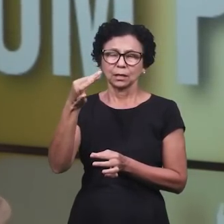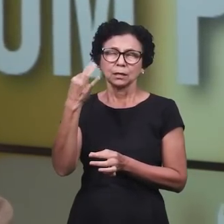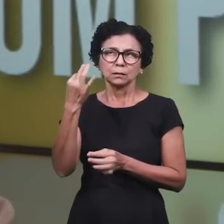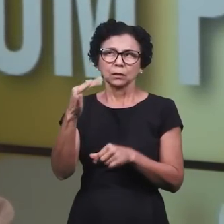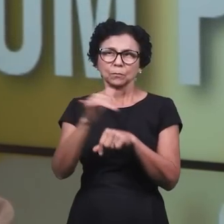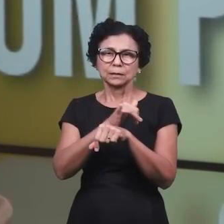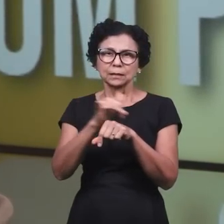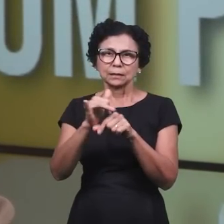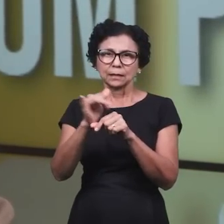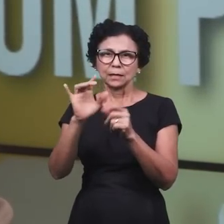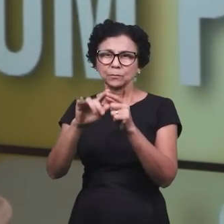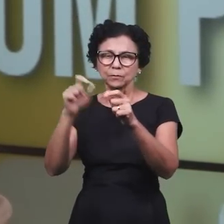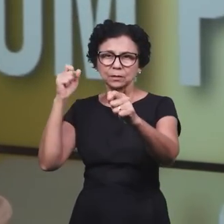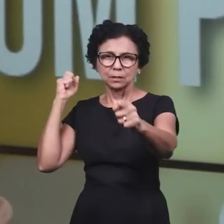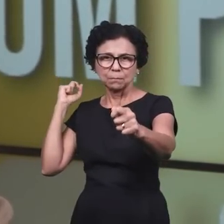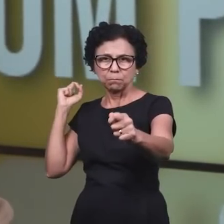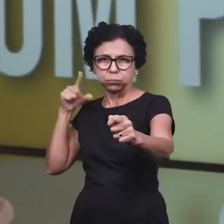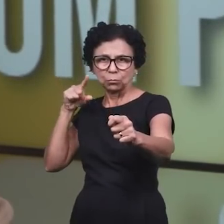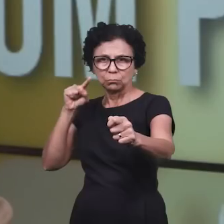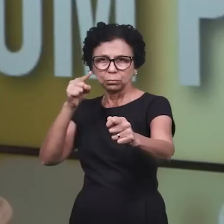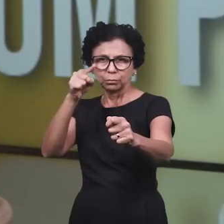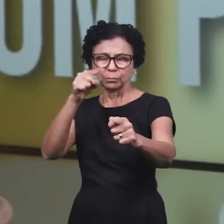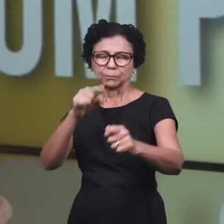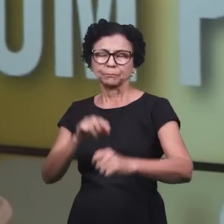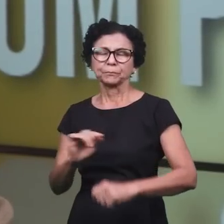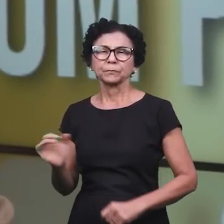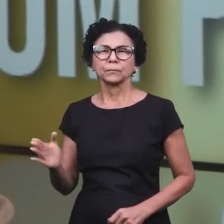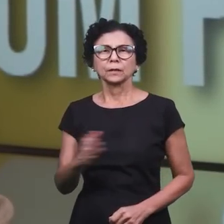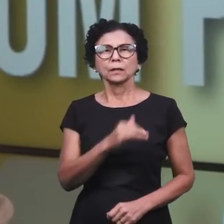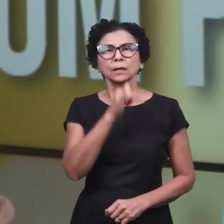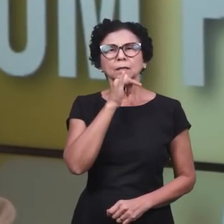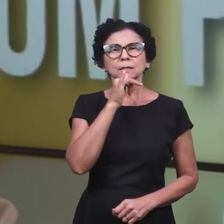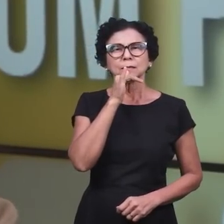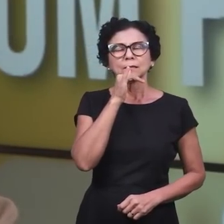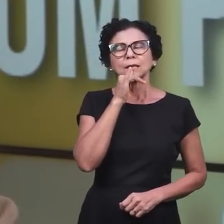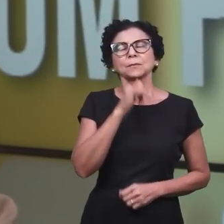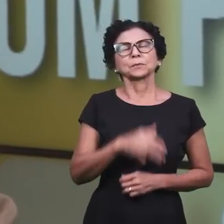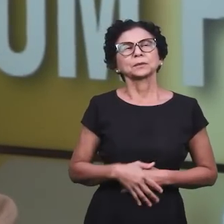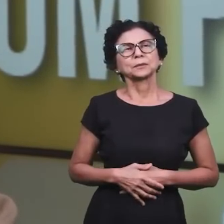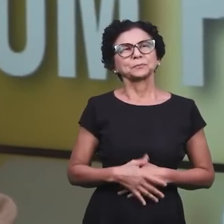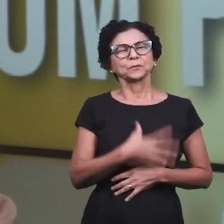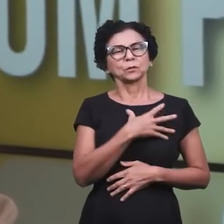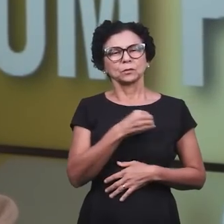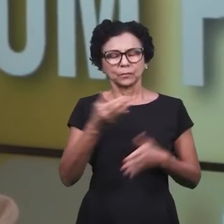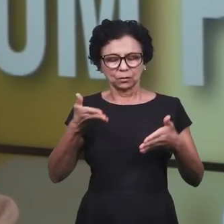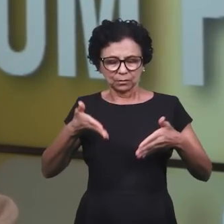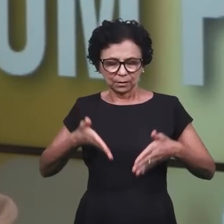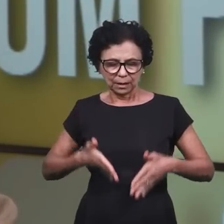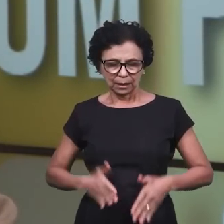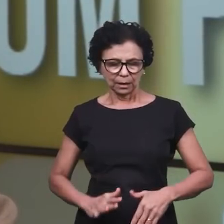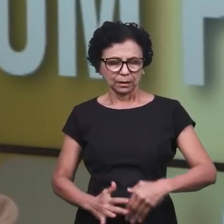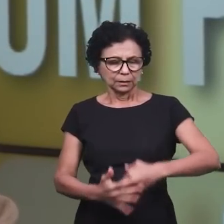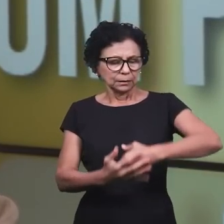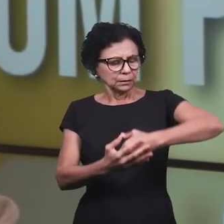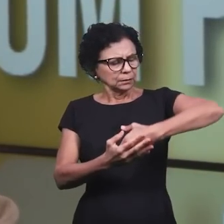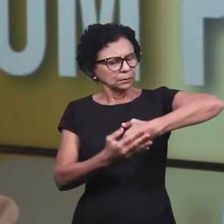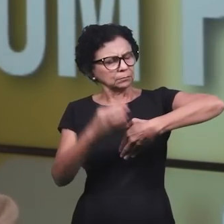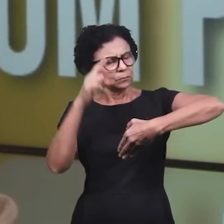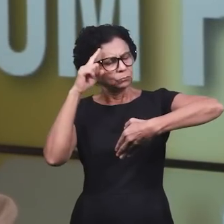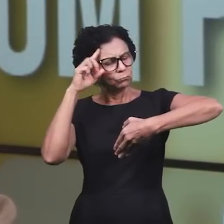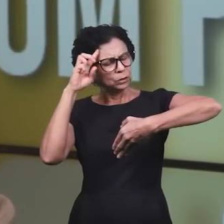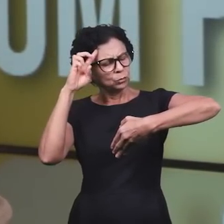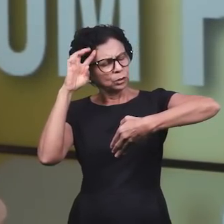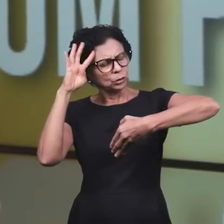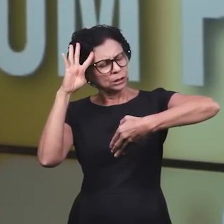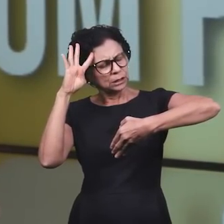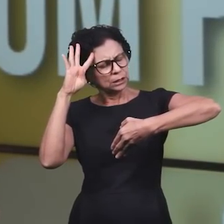tá ali na maternidade, aqueles primeiros dias, meses até, e você vai começar até